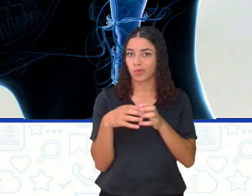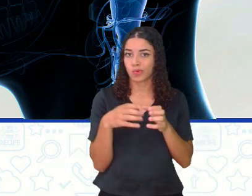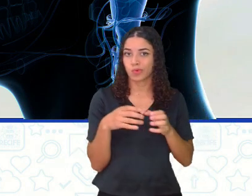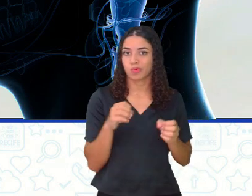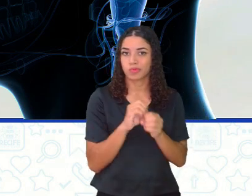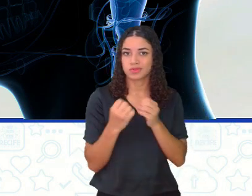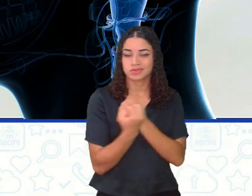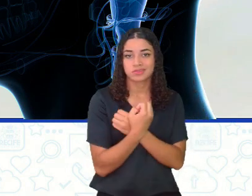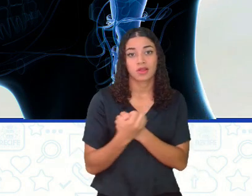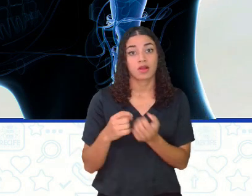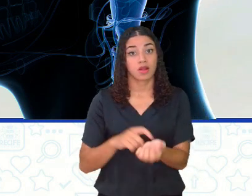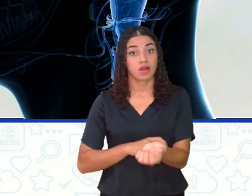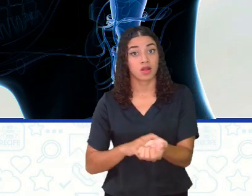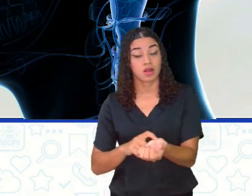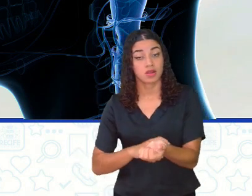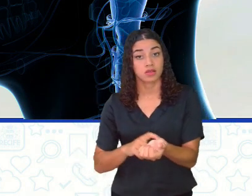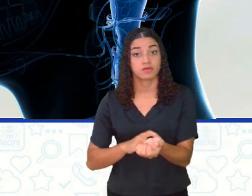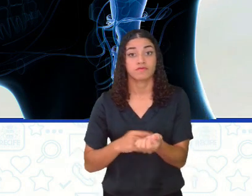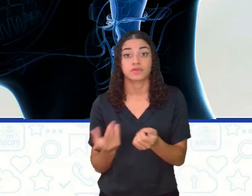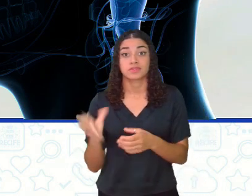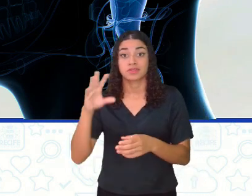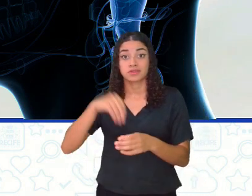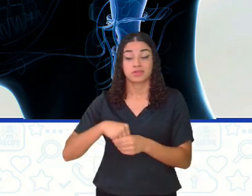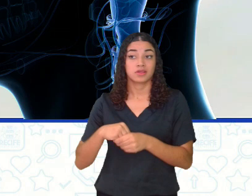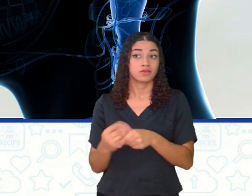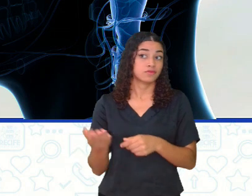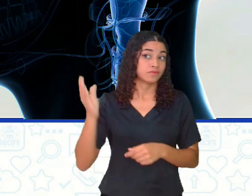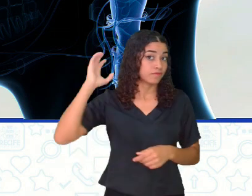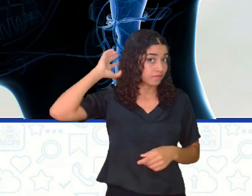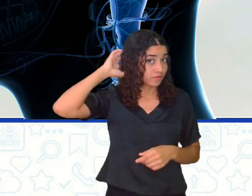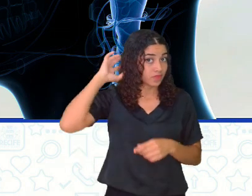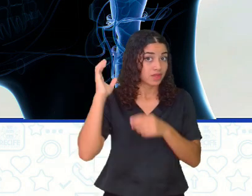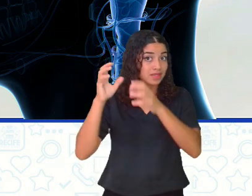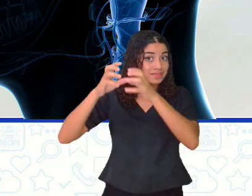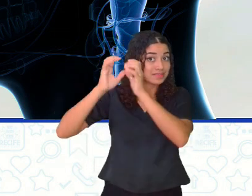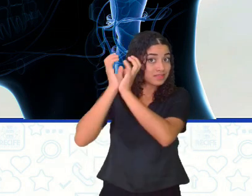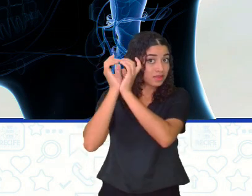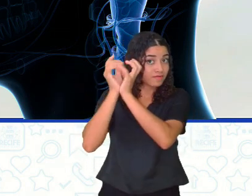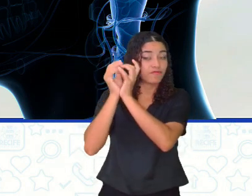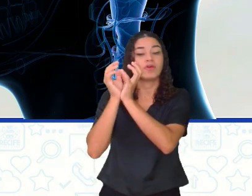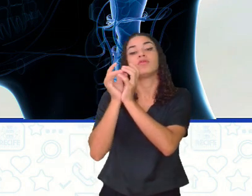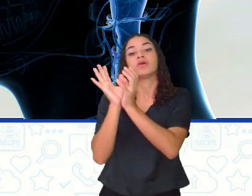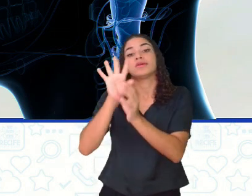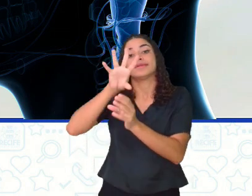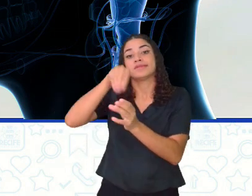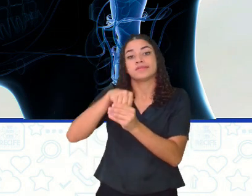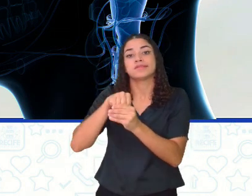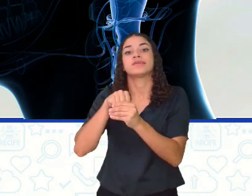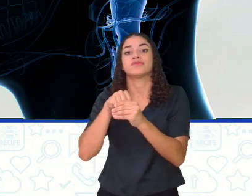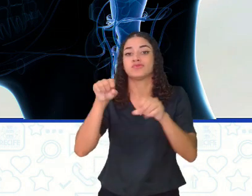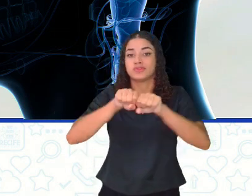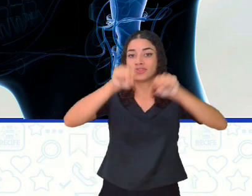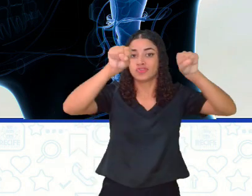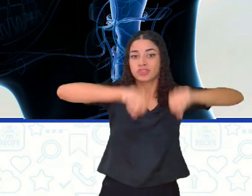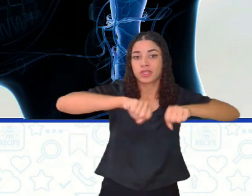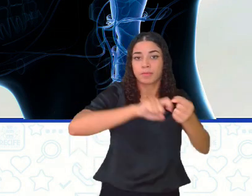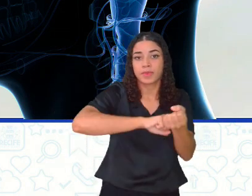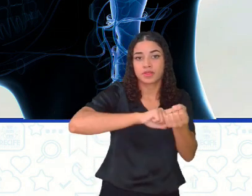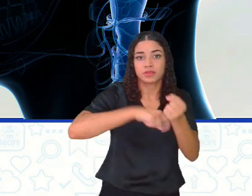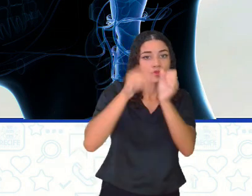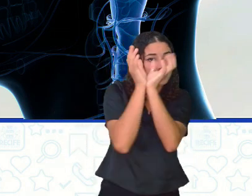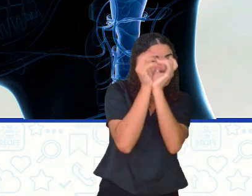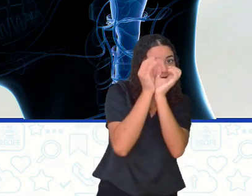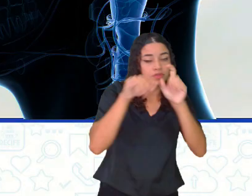nervosas localizado na base do encéfalo, ou seja, aí no cérebro, e faz a integração entre o sistema nervoso e